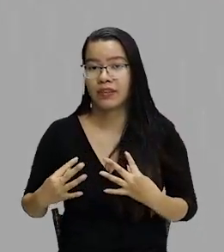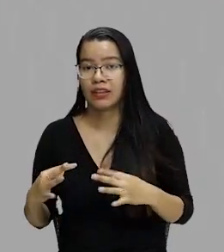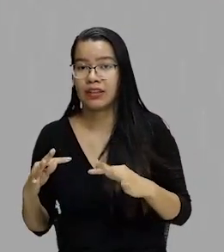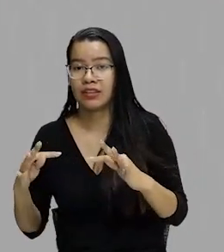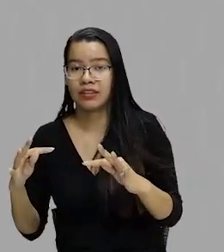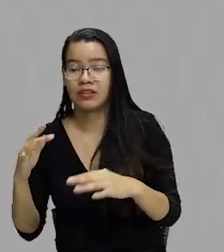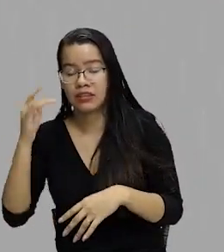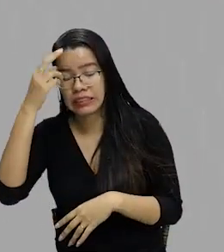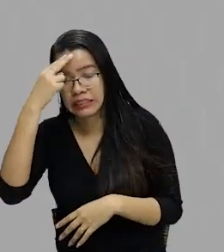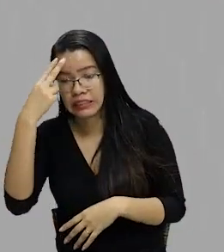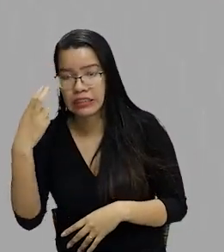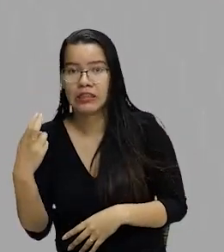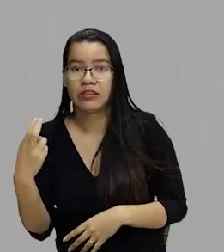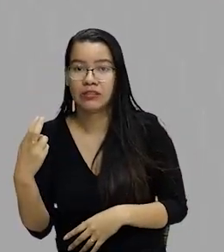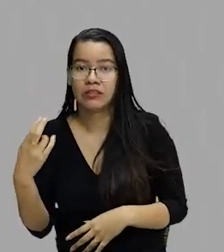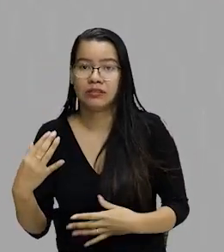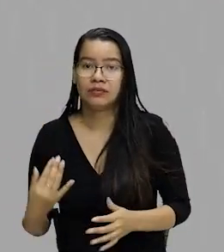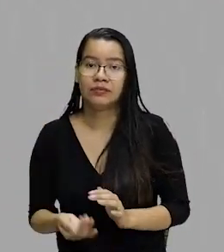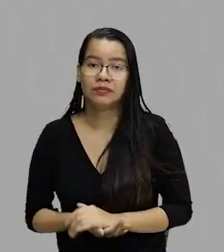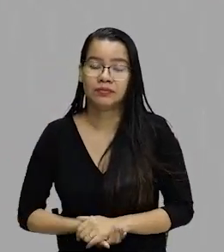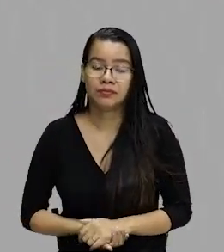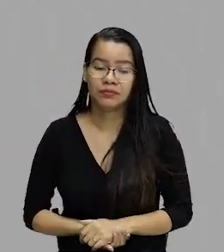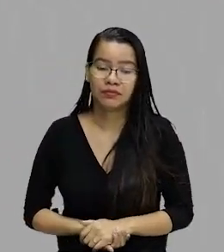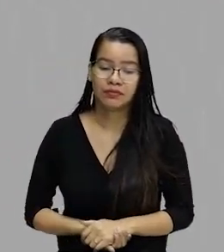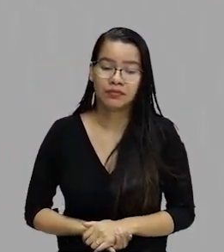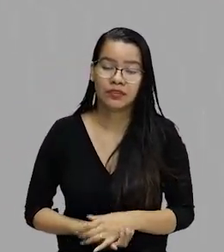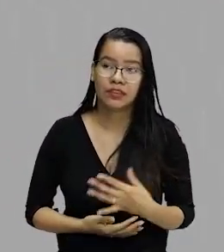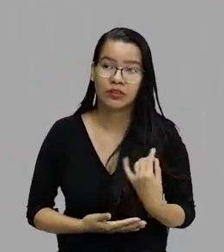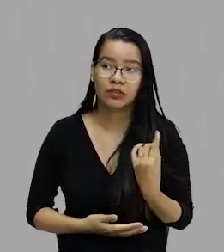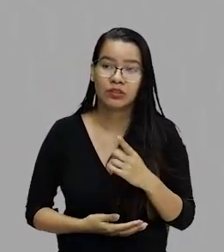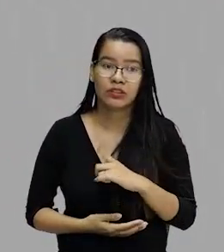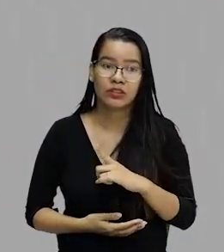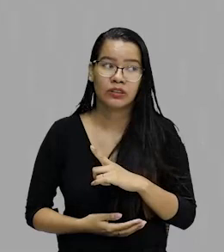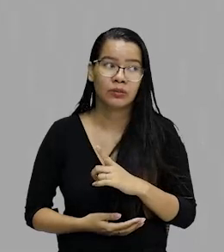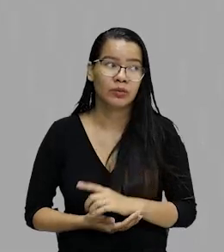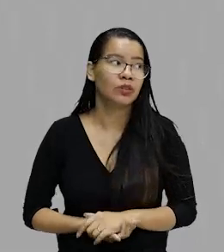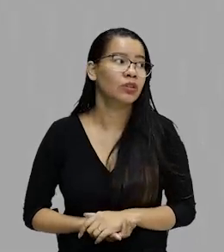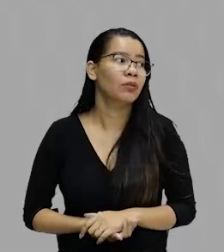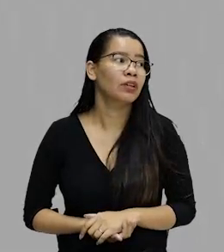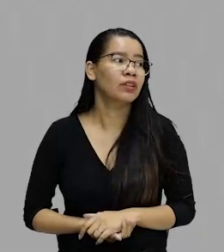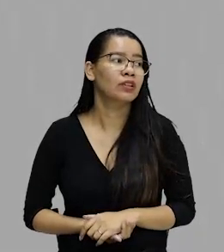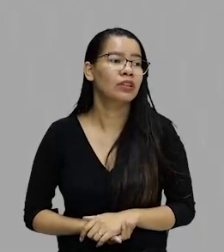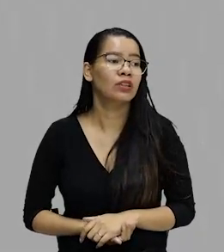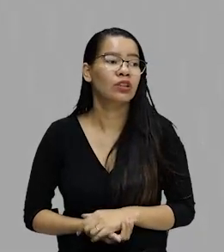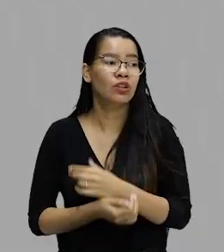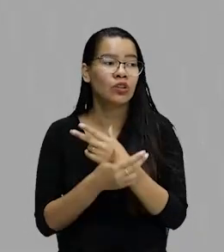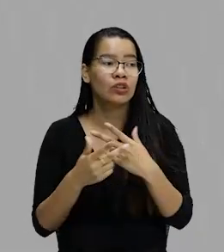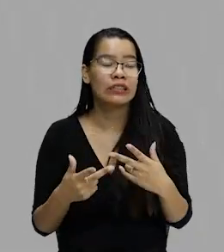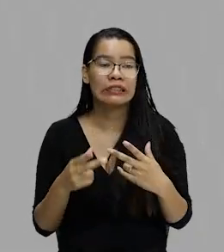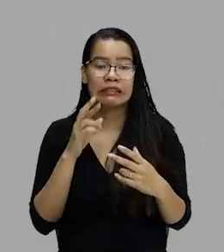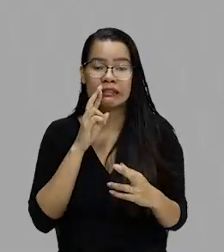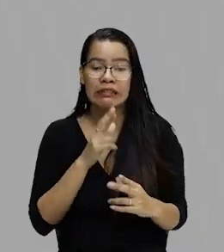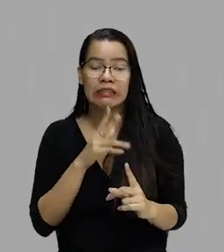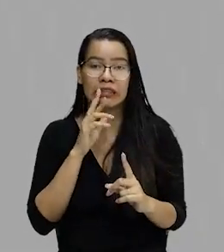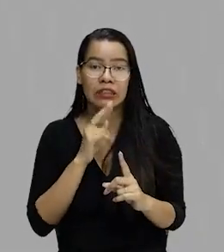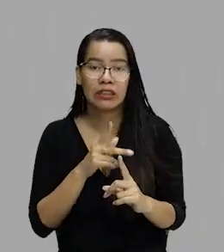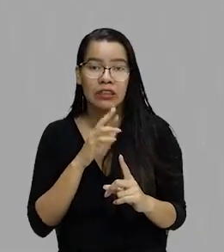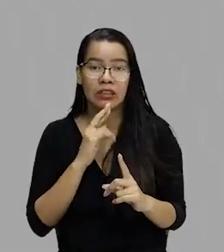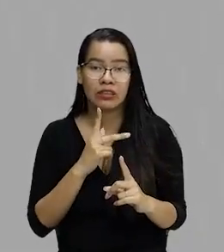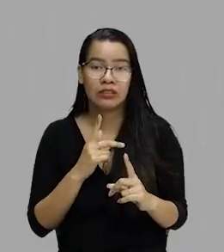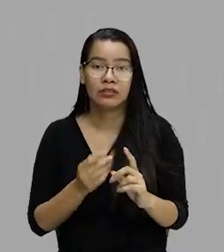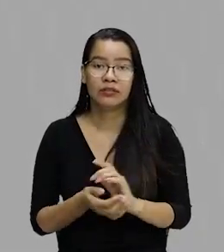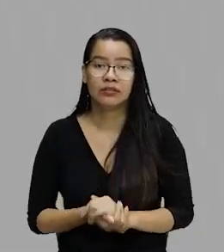cá, no capitalismo informacional, certo? Então nós temos aqui uma charge extremamente crítica, um cartoon extremamente crítico,